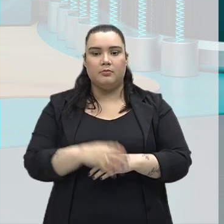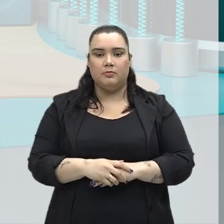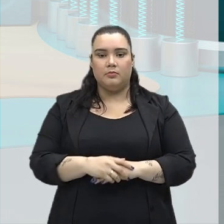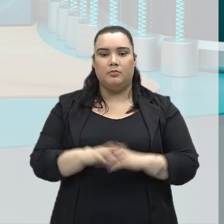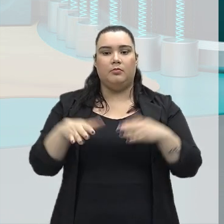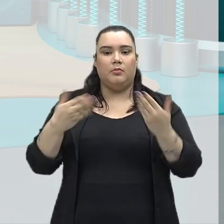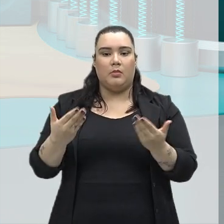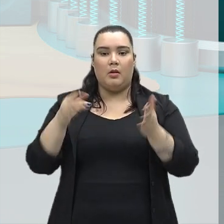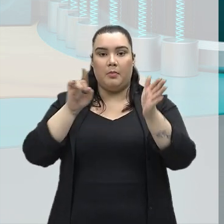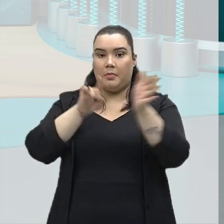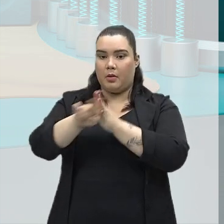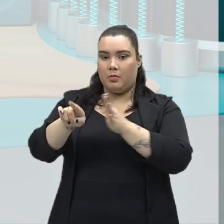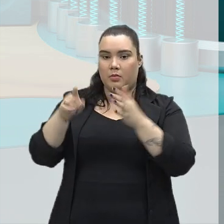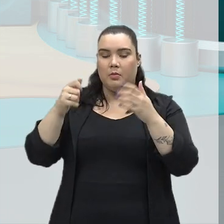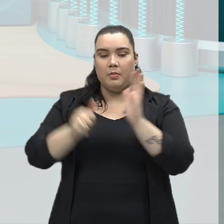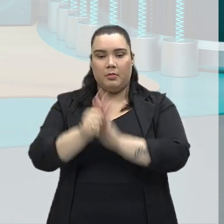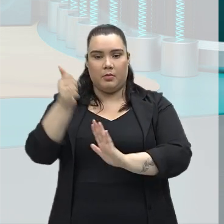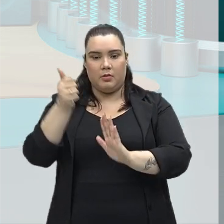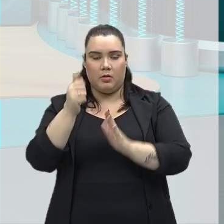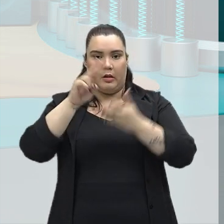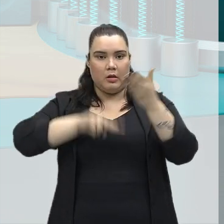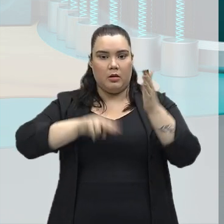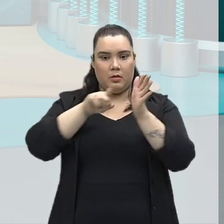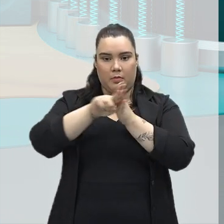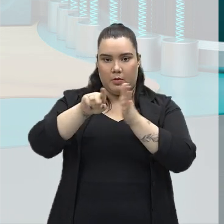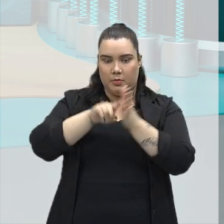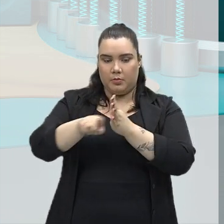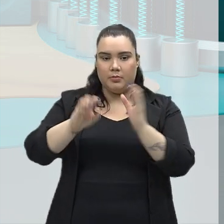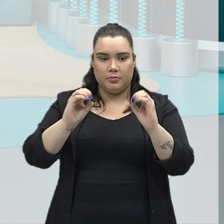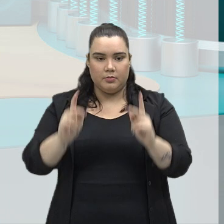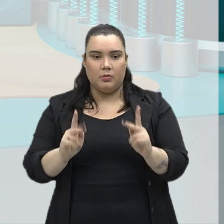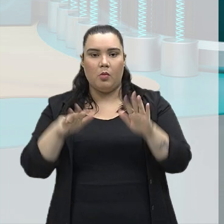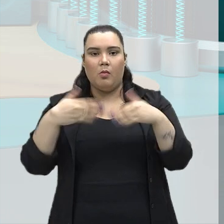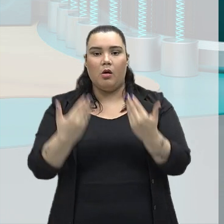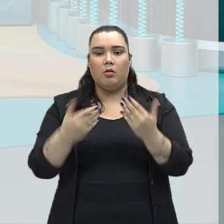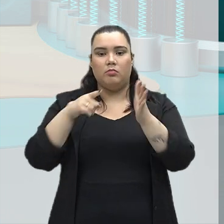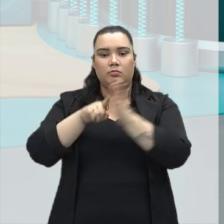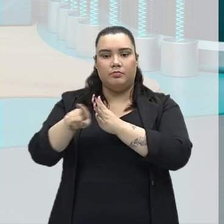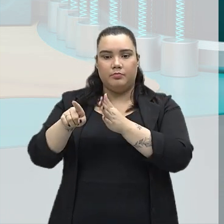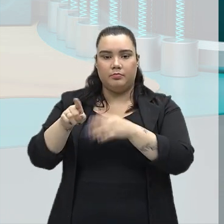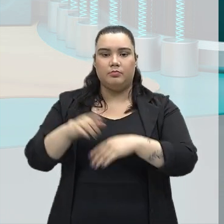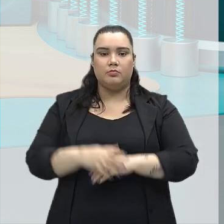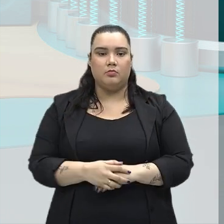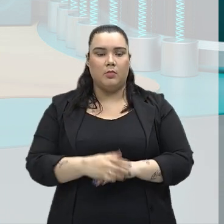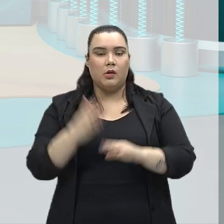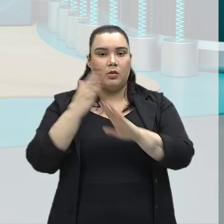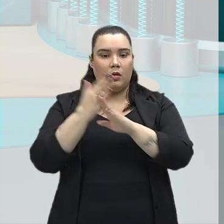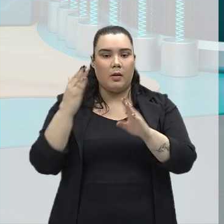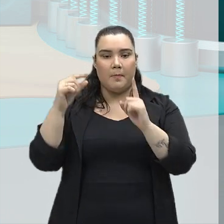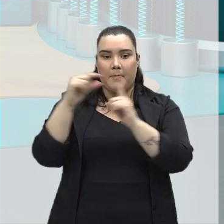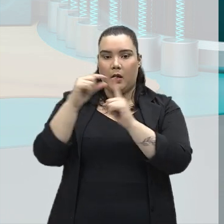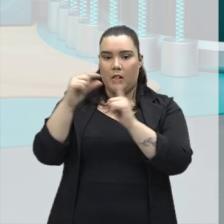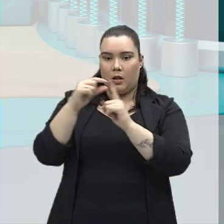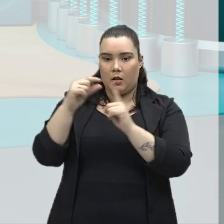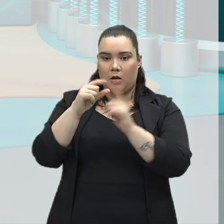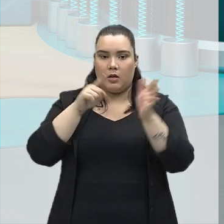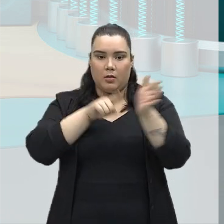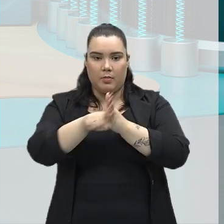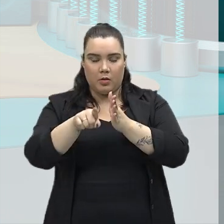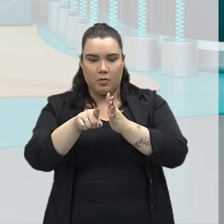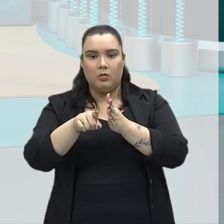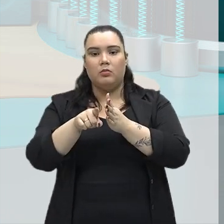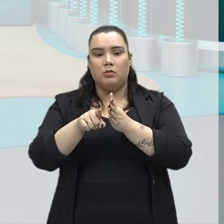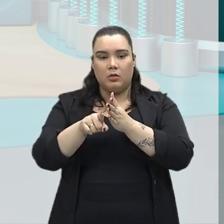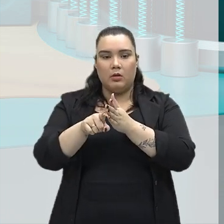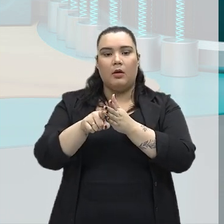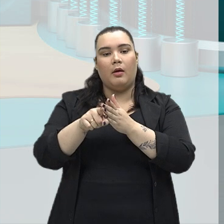para a pergunta, primeiro vai ler a pergunta. O que tem lá na questão? Identificar a palavra-chave da pergunta,